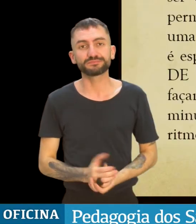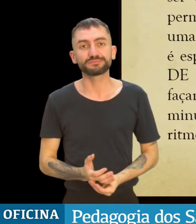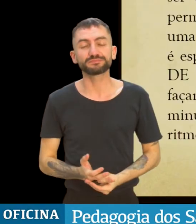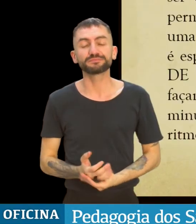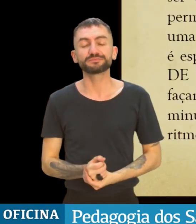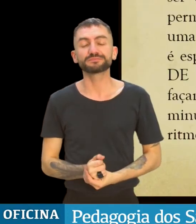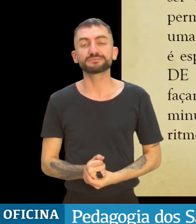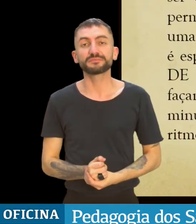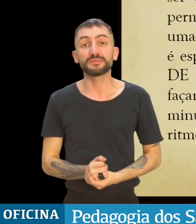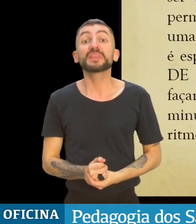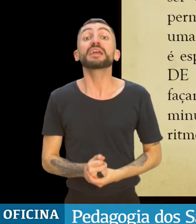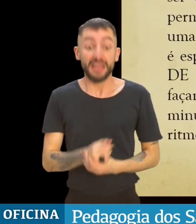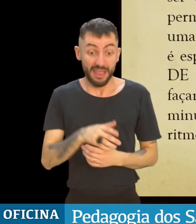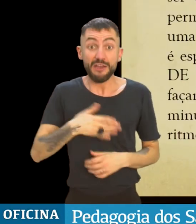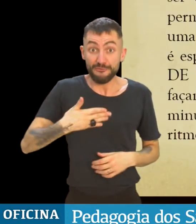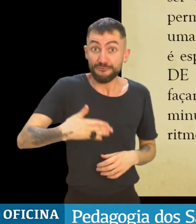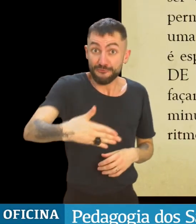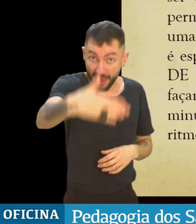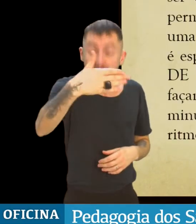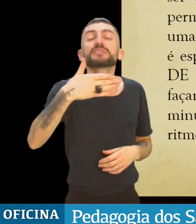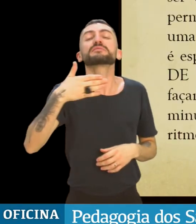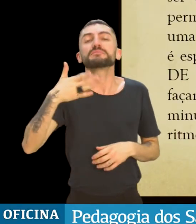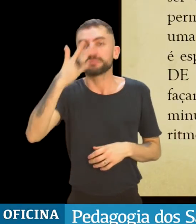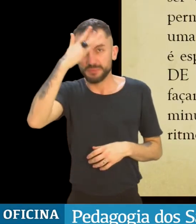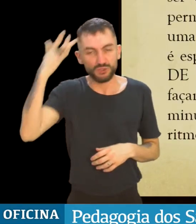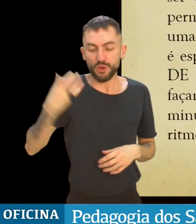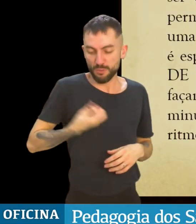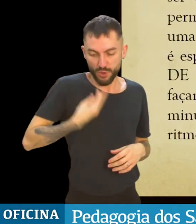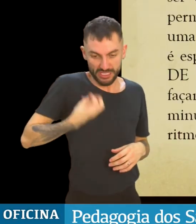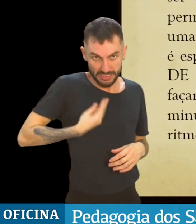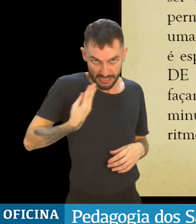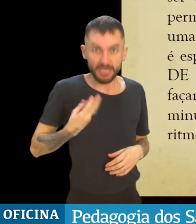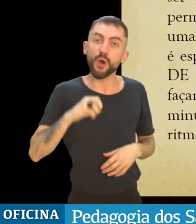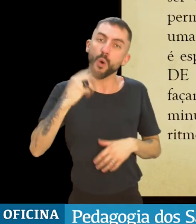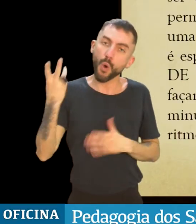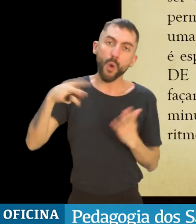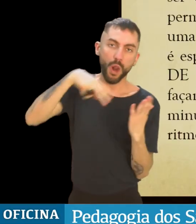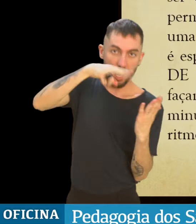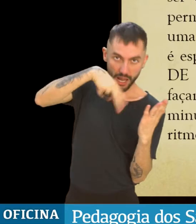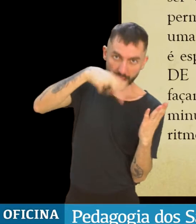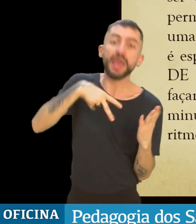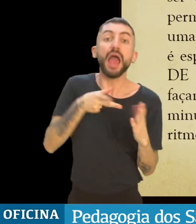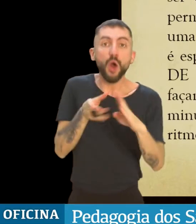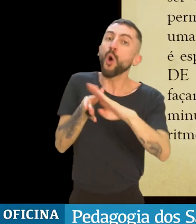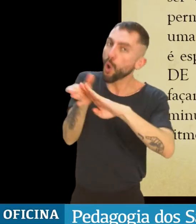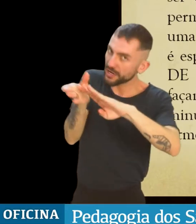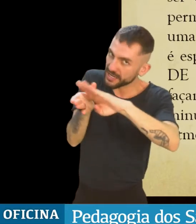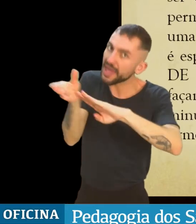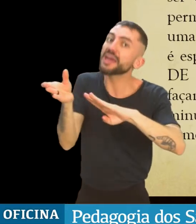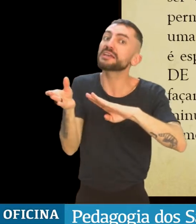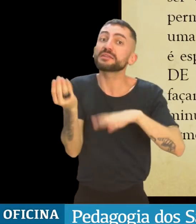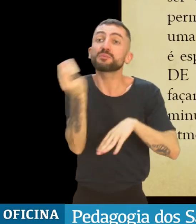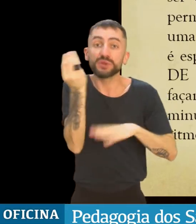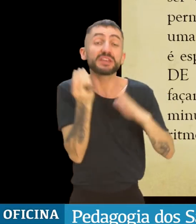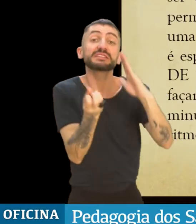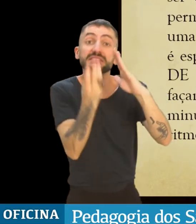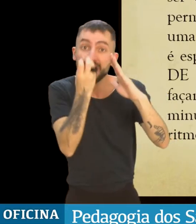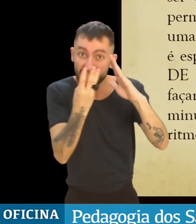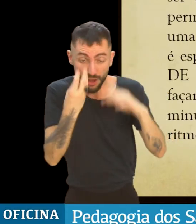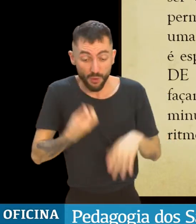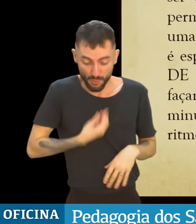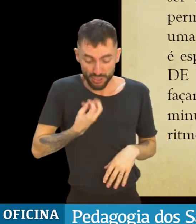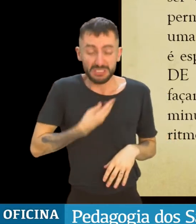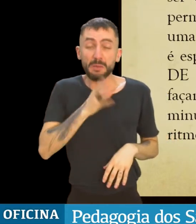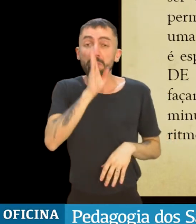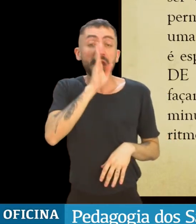Orientar as apresentações, né, nesse sentido de sarau, poesia em movimento,